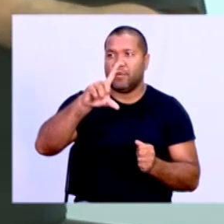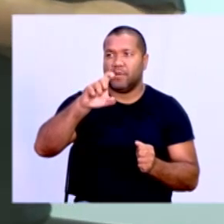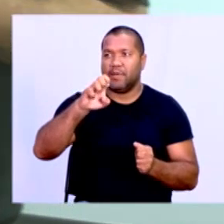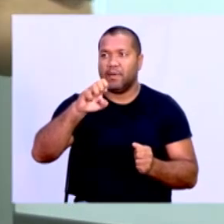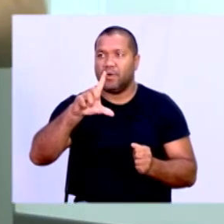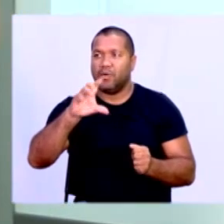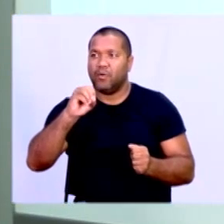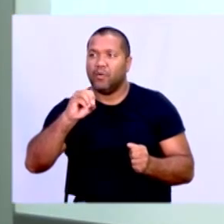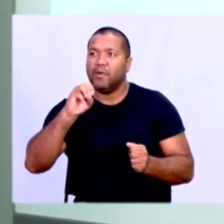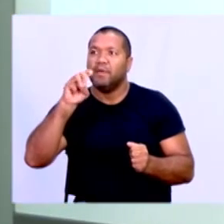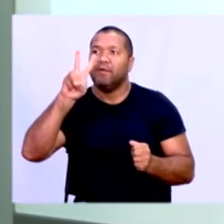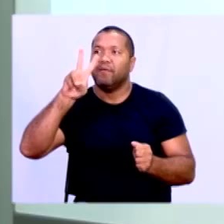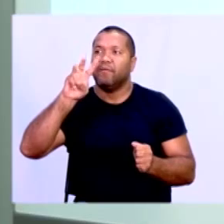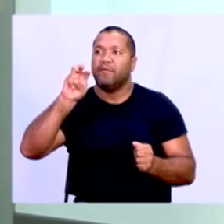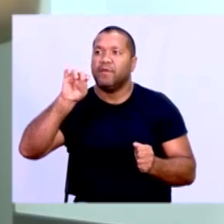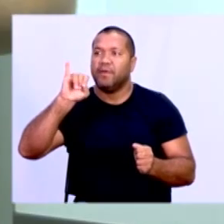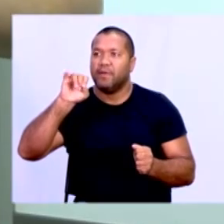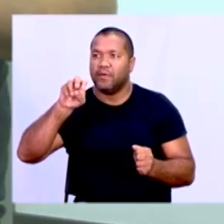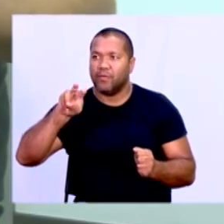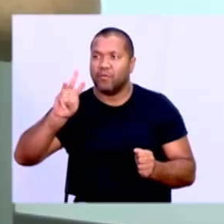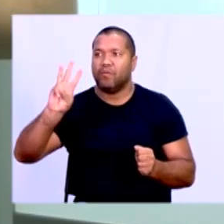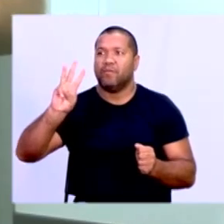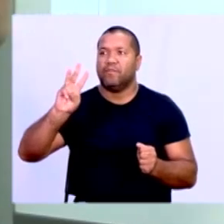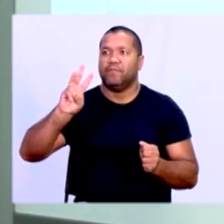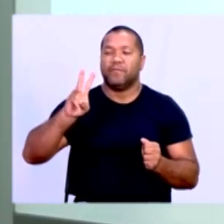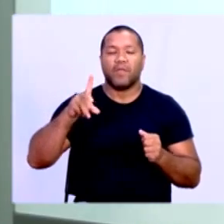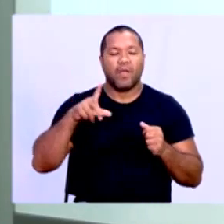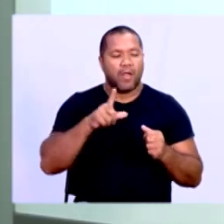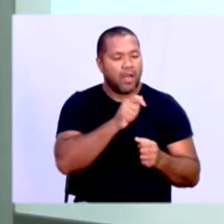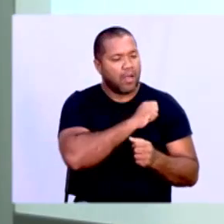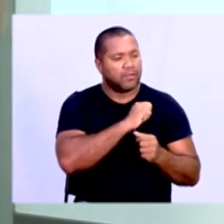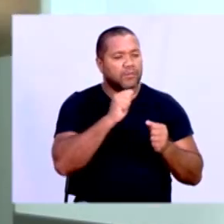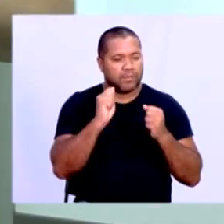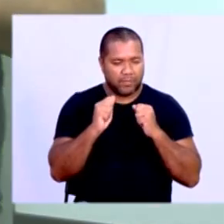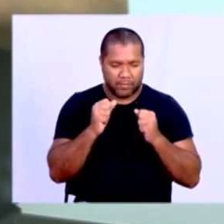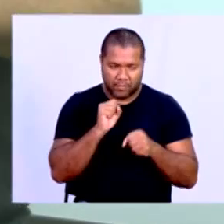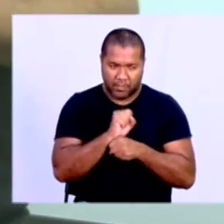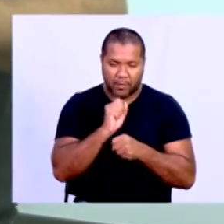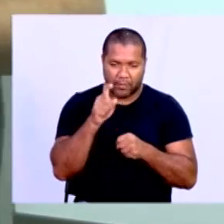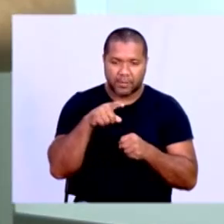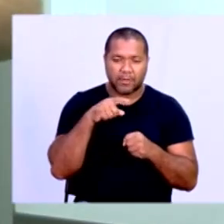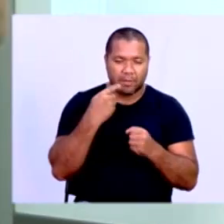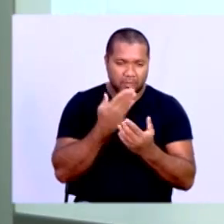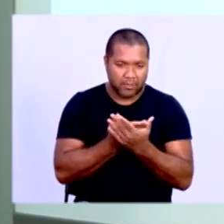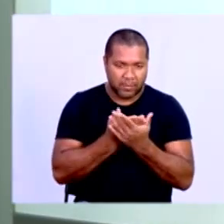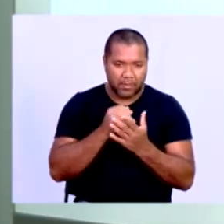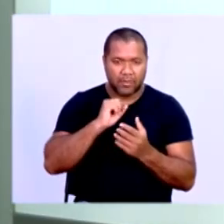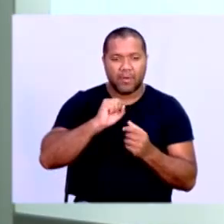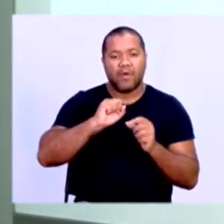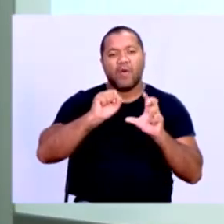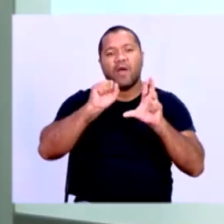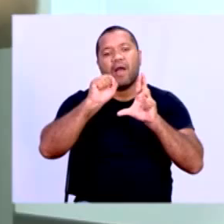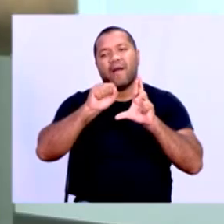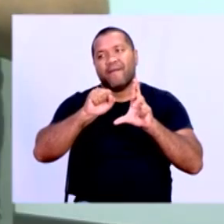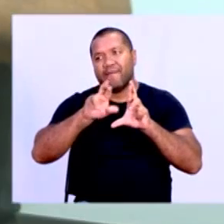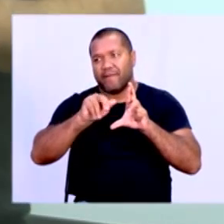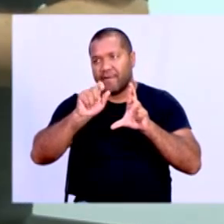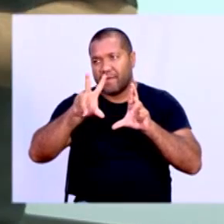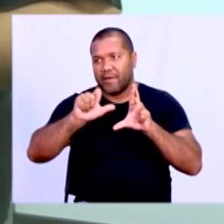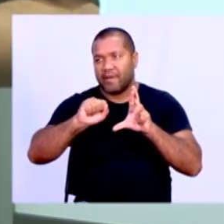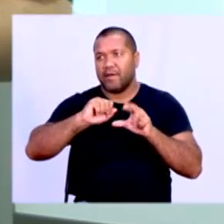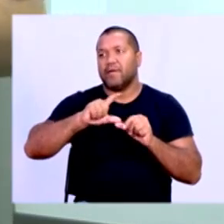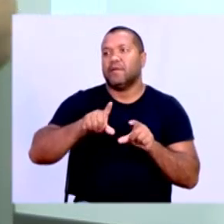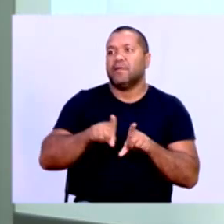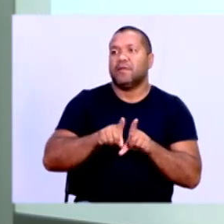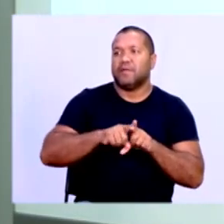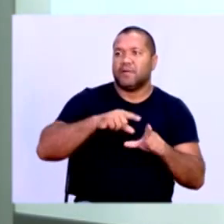nossos recursos AVA para que vocês possam estar trabalhando com PHP. Lá no Cloud 9, onde eu